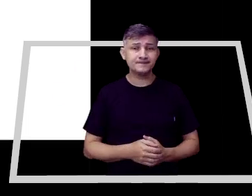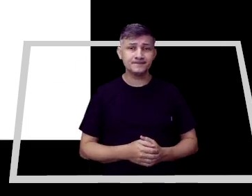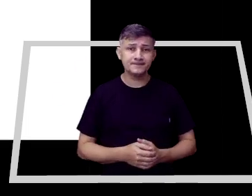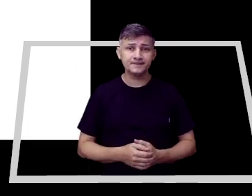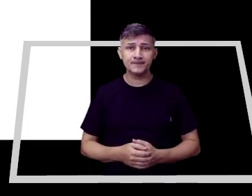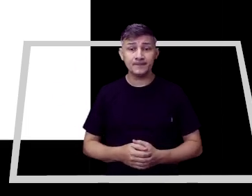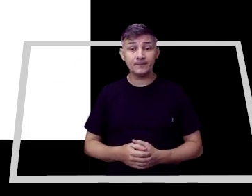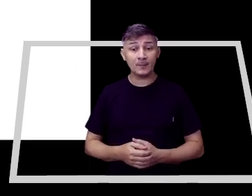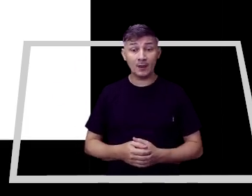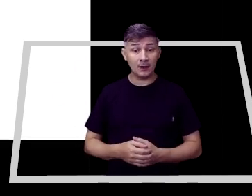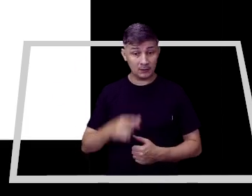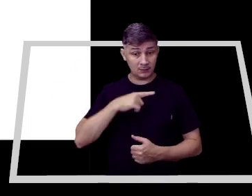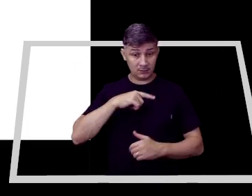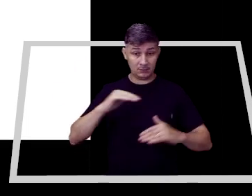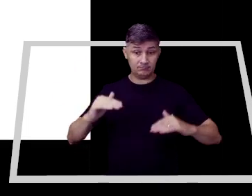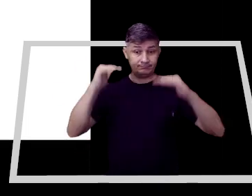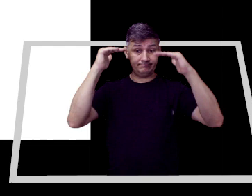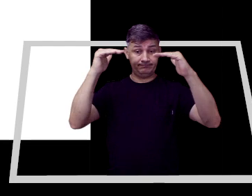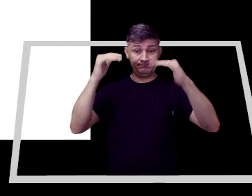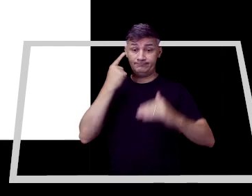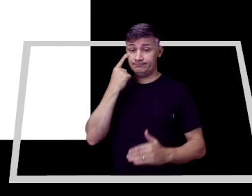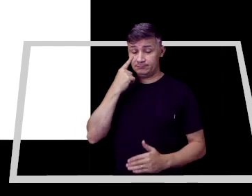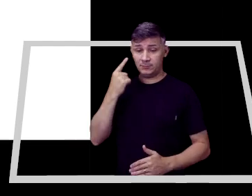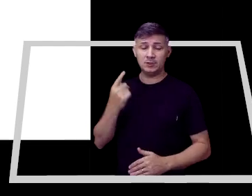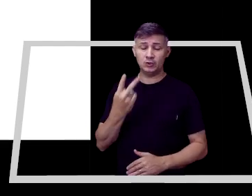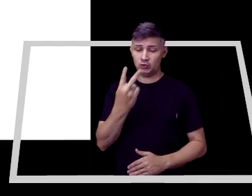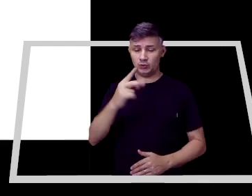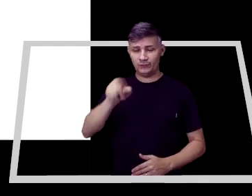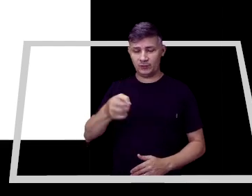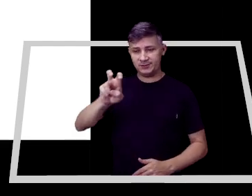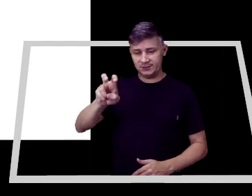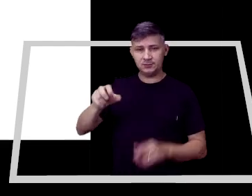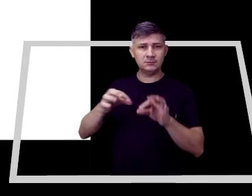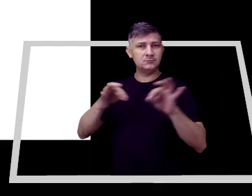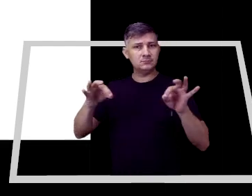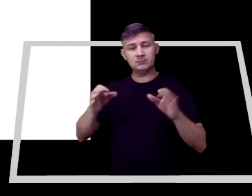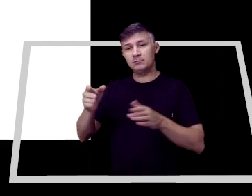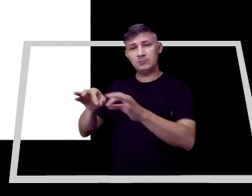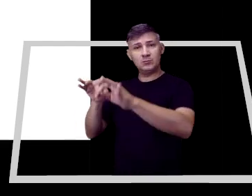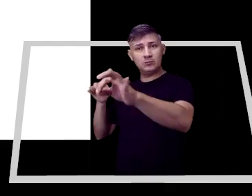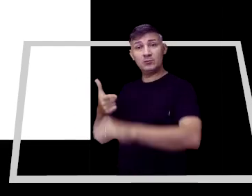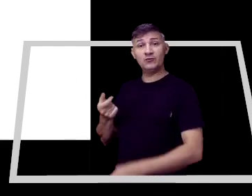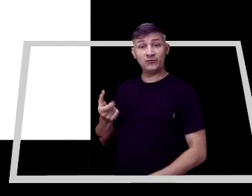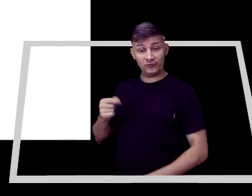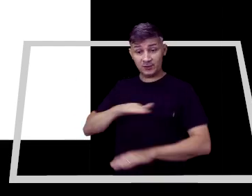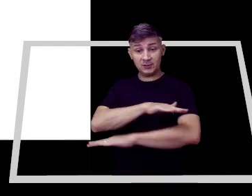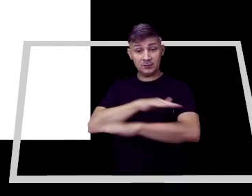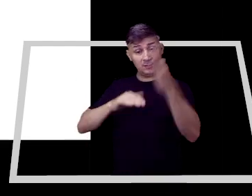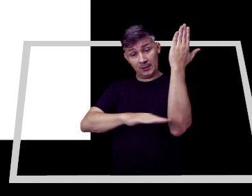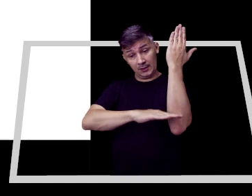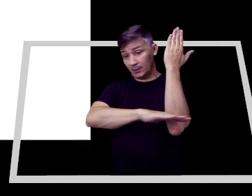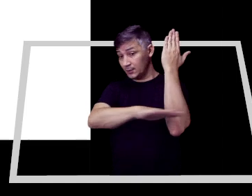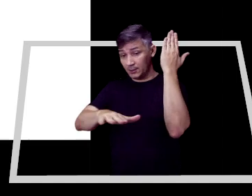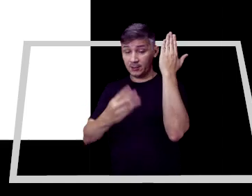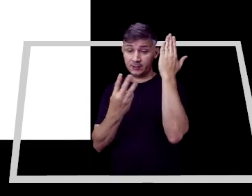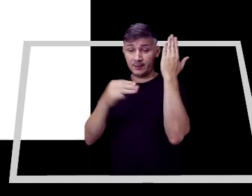O bloco de 2,5 por 20, ele tem no pavimento térreo que fica 3 metros